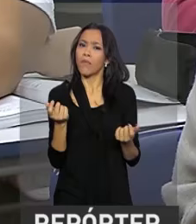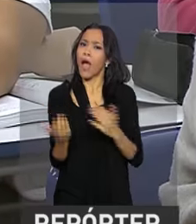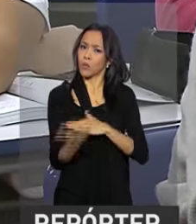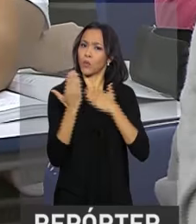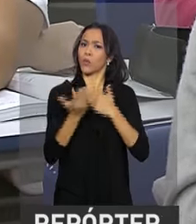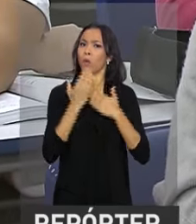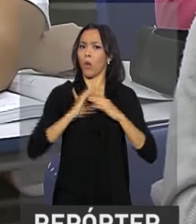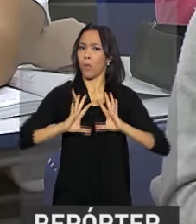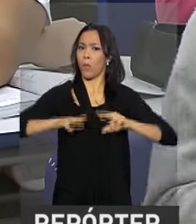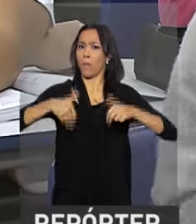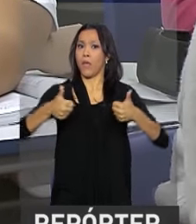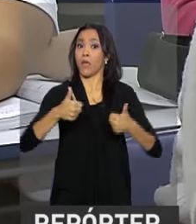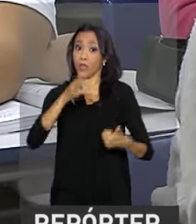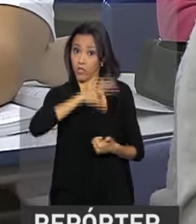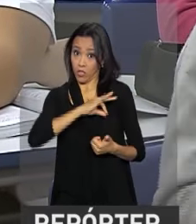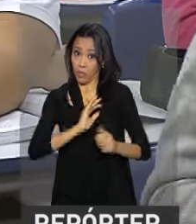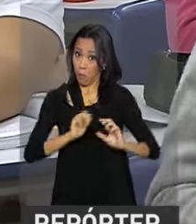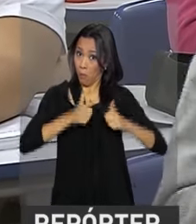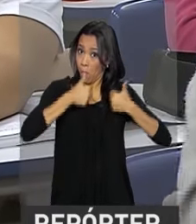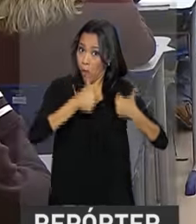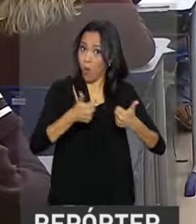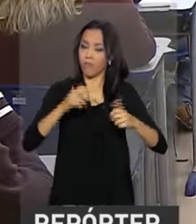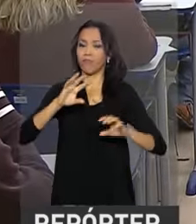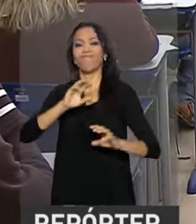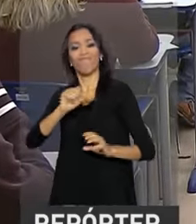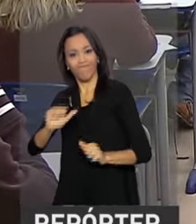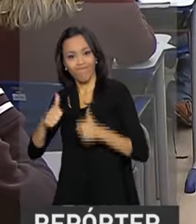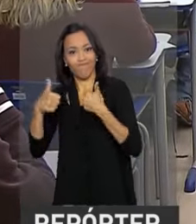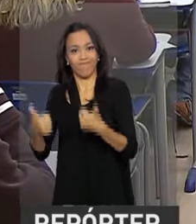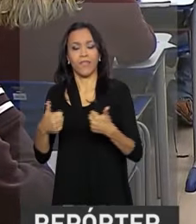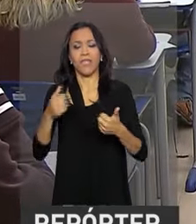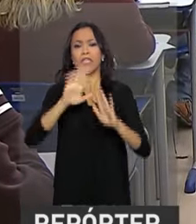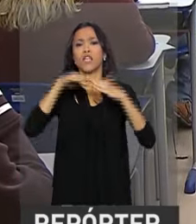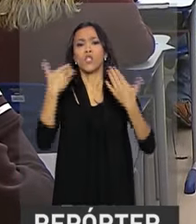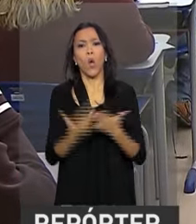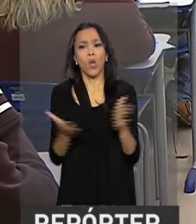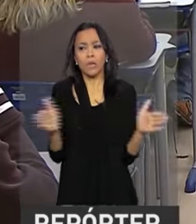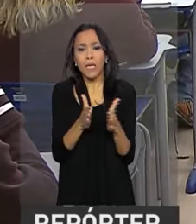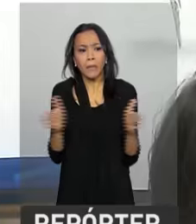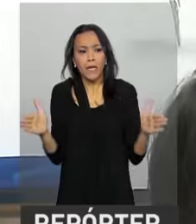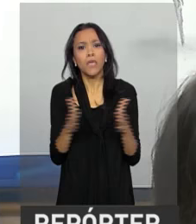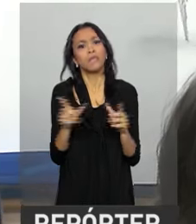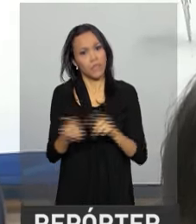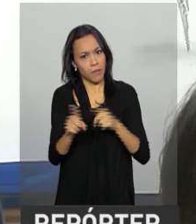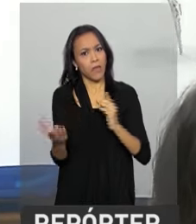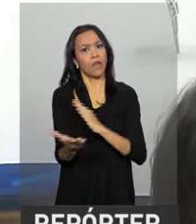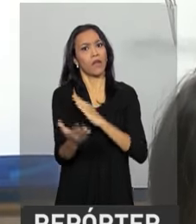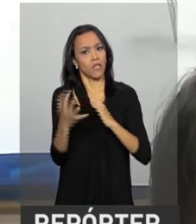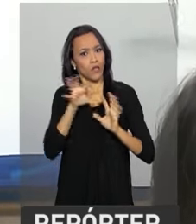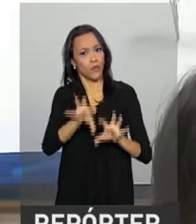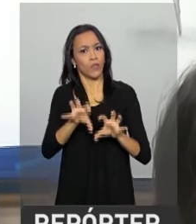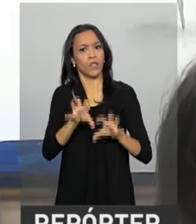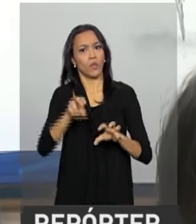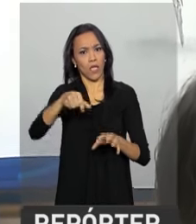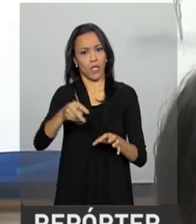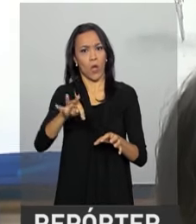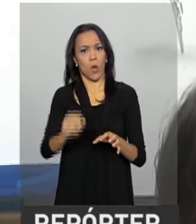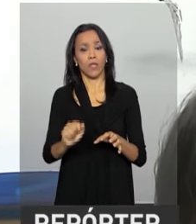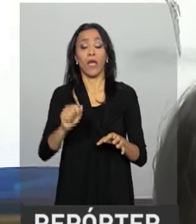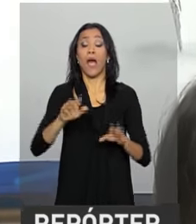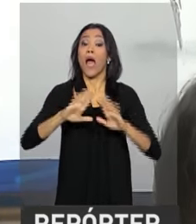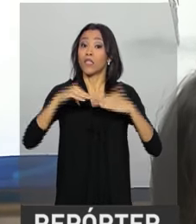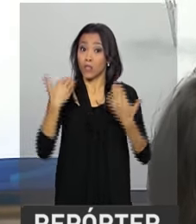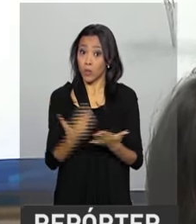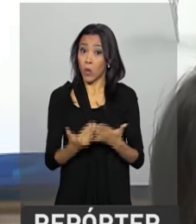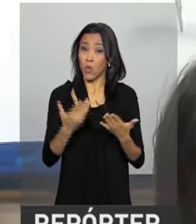alunos. Quanto maior o nível, maior a média. E o tamanho da escola fez diferença. As maiores médias foram registradas